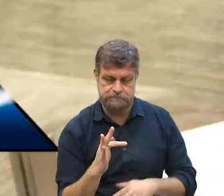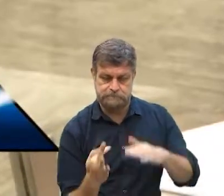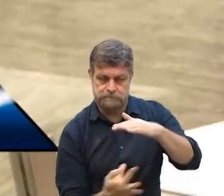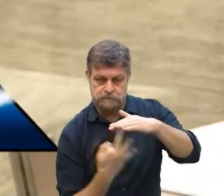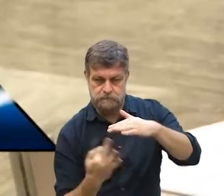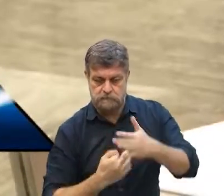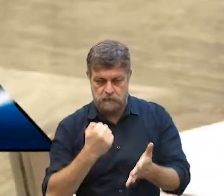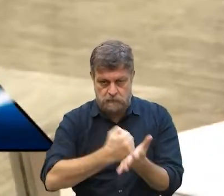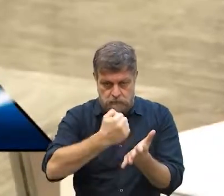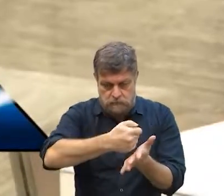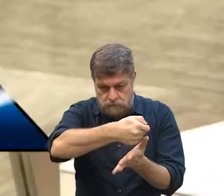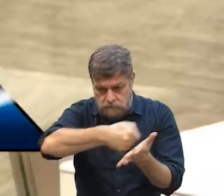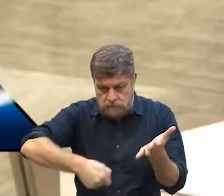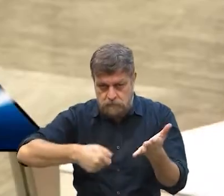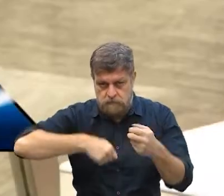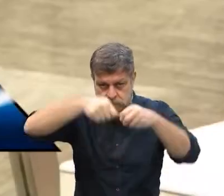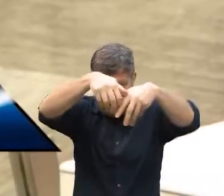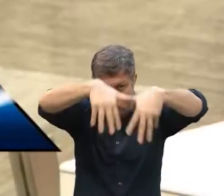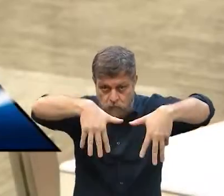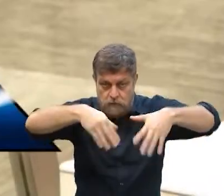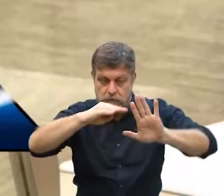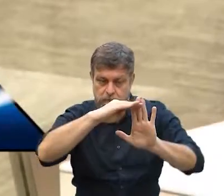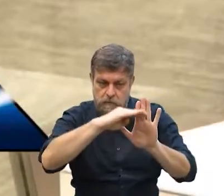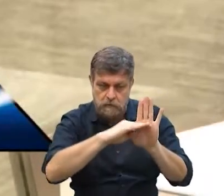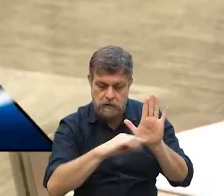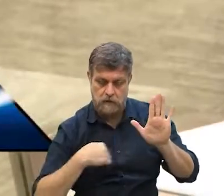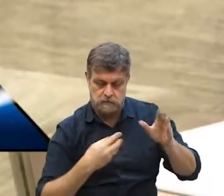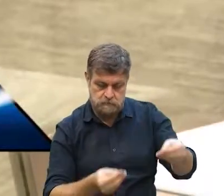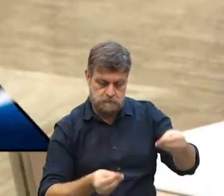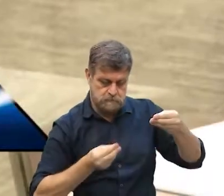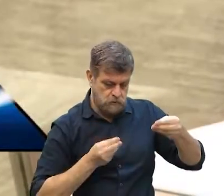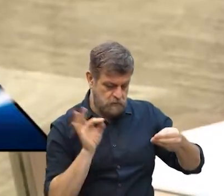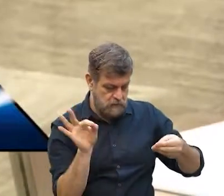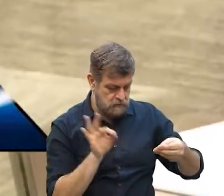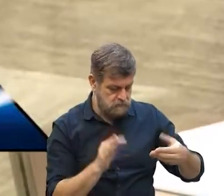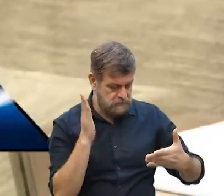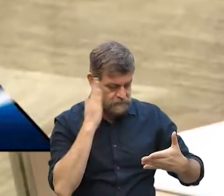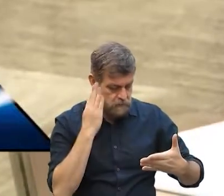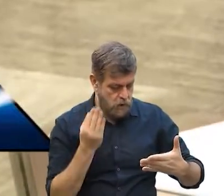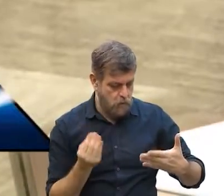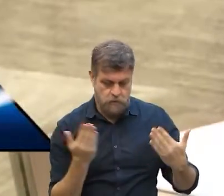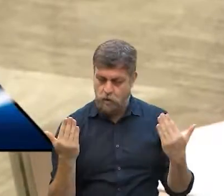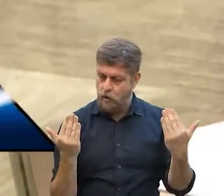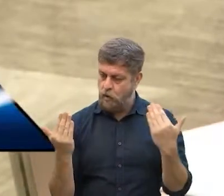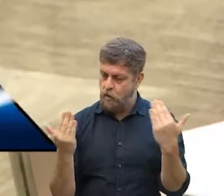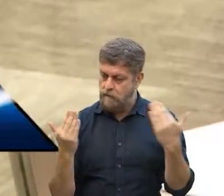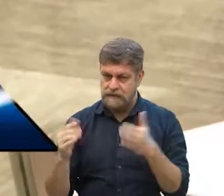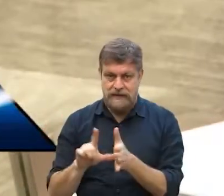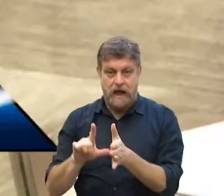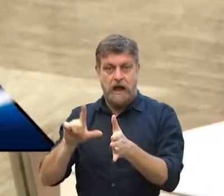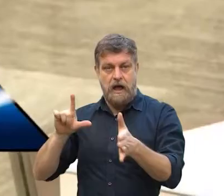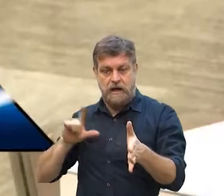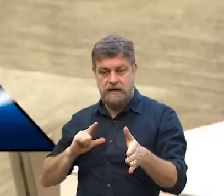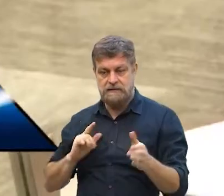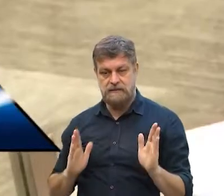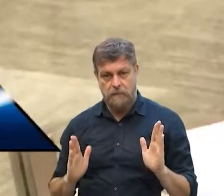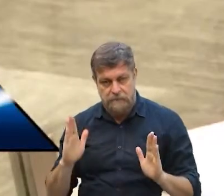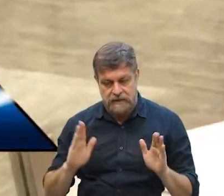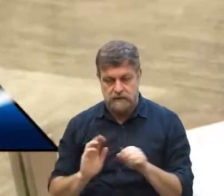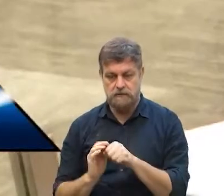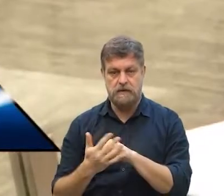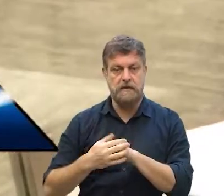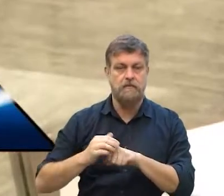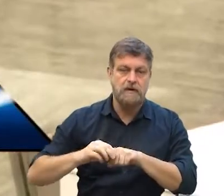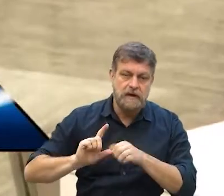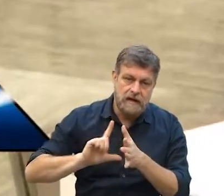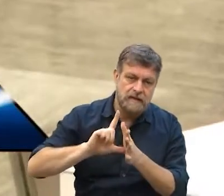formalize essa mudança no fluxo e que a gente possa ter então as estatísticas para fazer comparações no pré, durante e